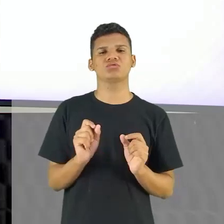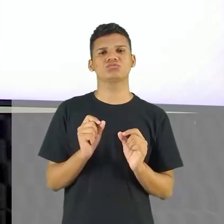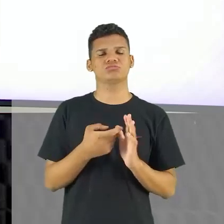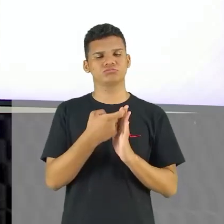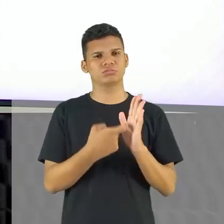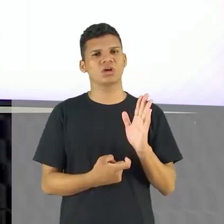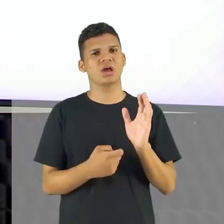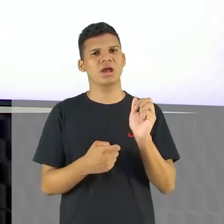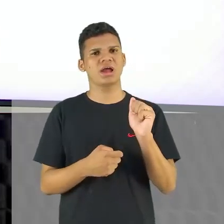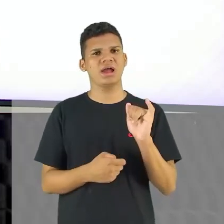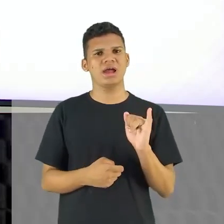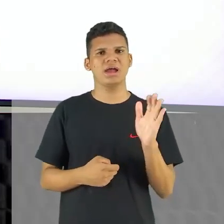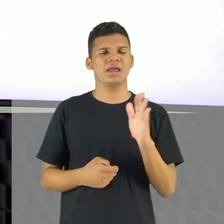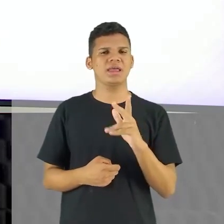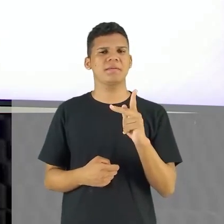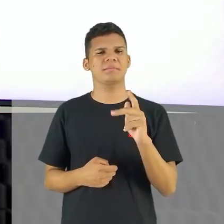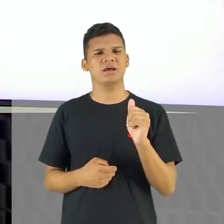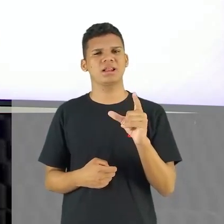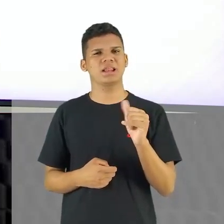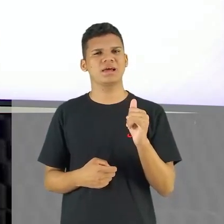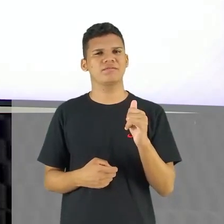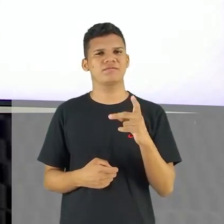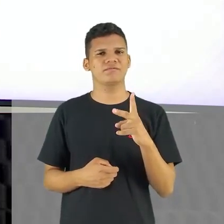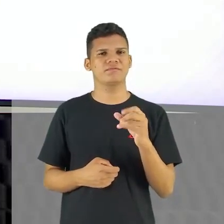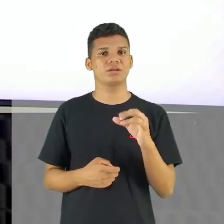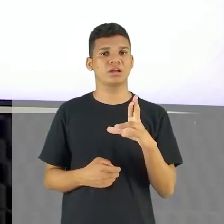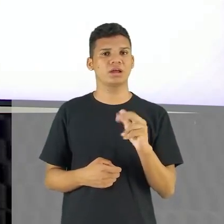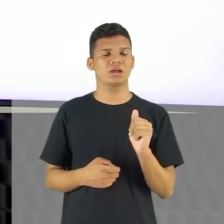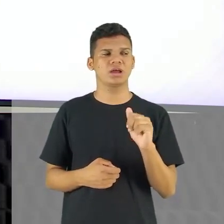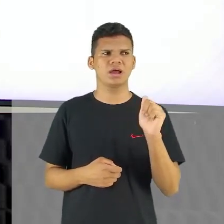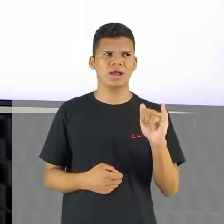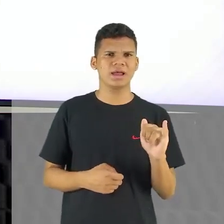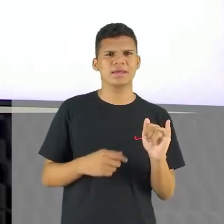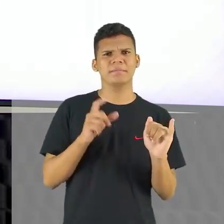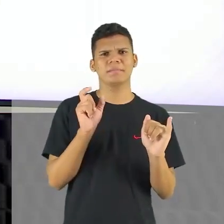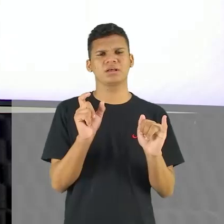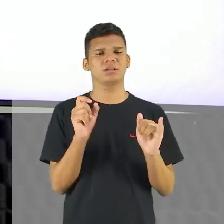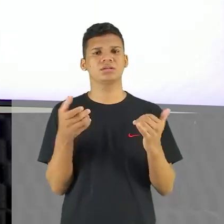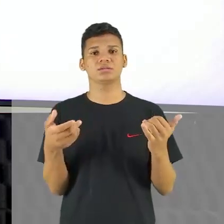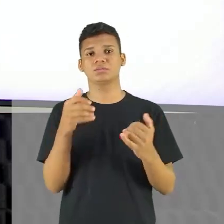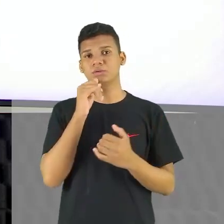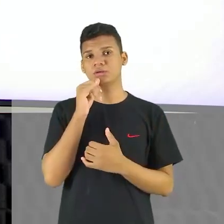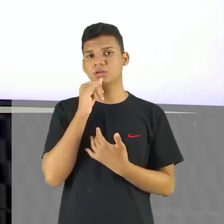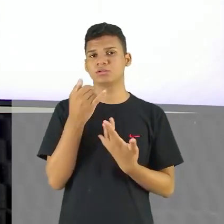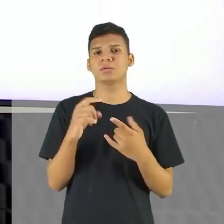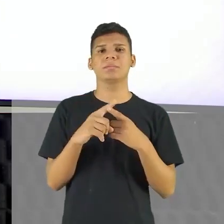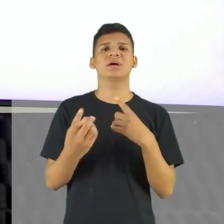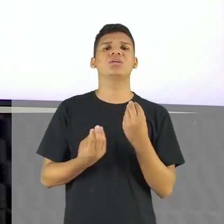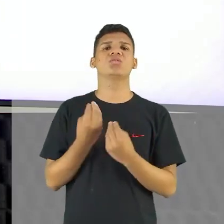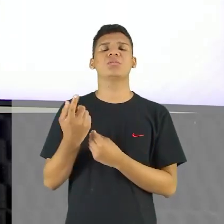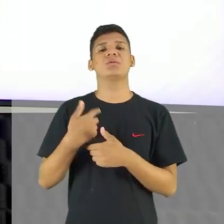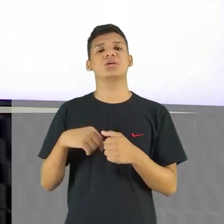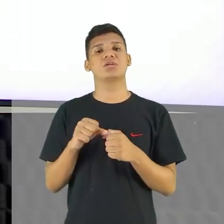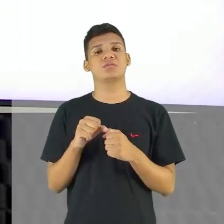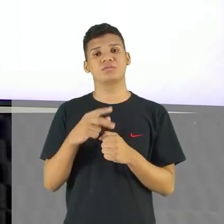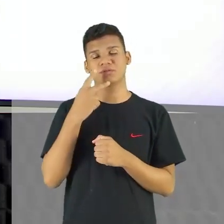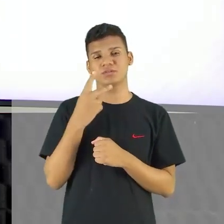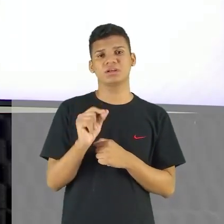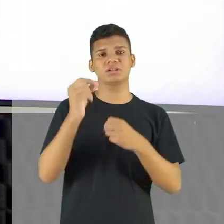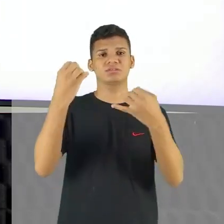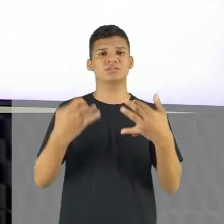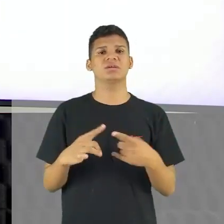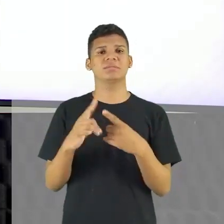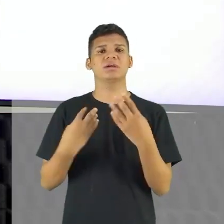estranha potência vossa. Eu estou falando de algo real, em Confidência Mineira. Como é que eu vou falar disso? Como é que eu